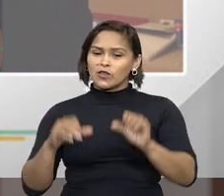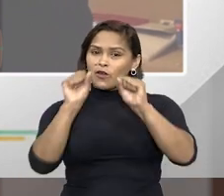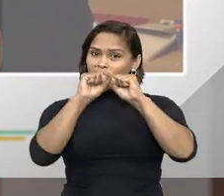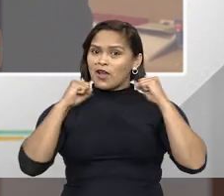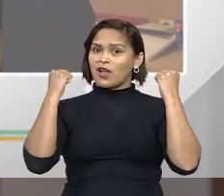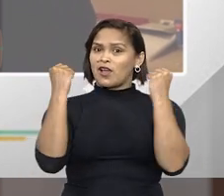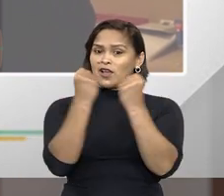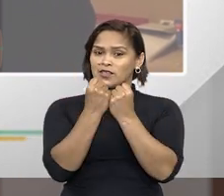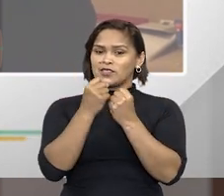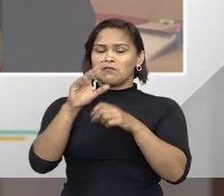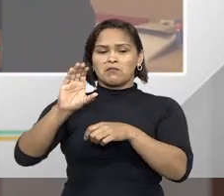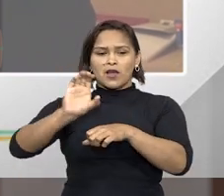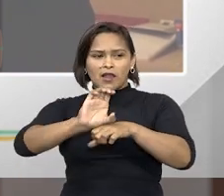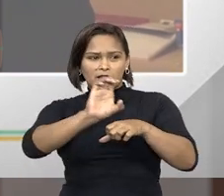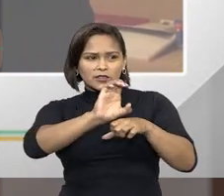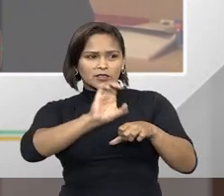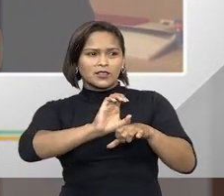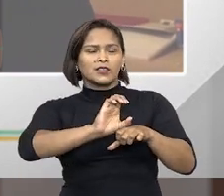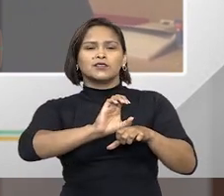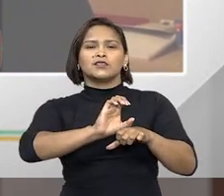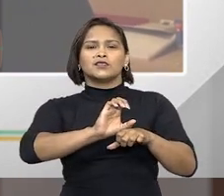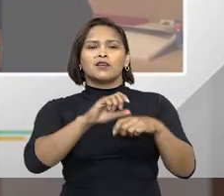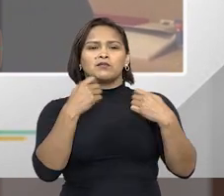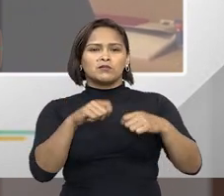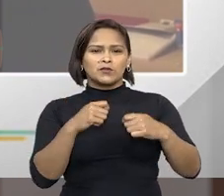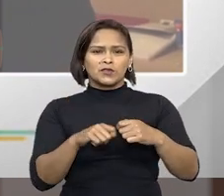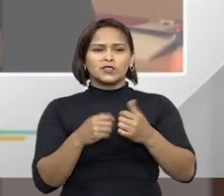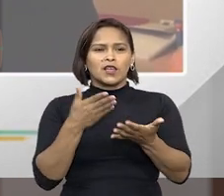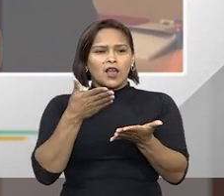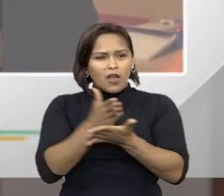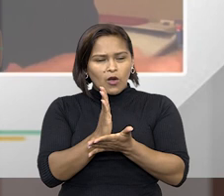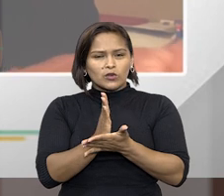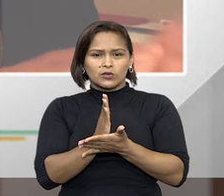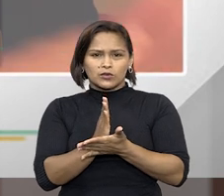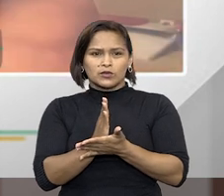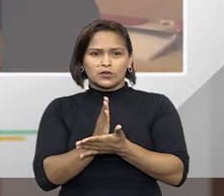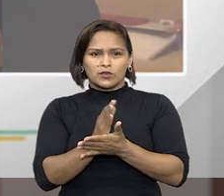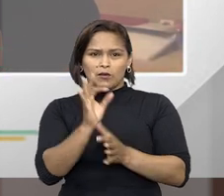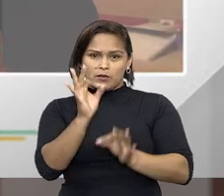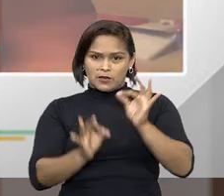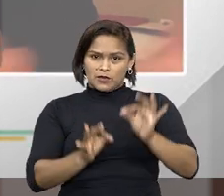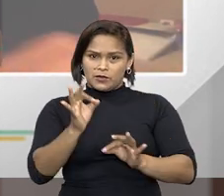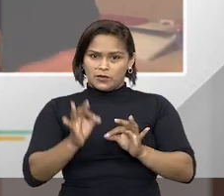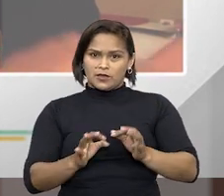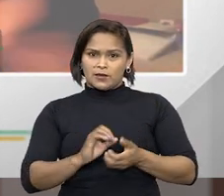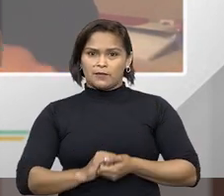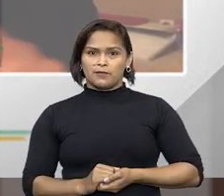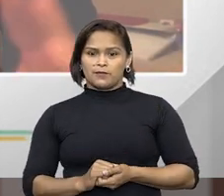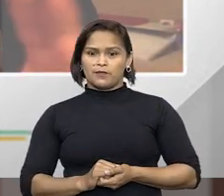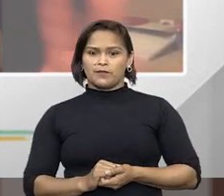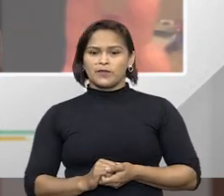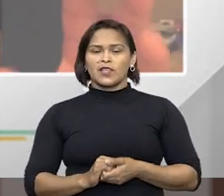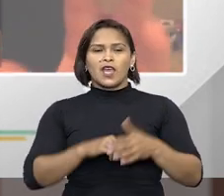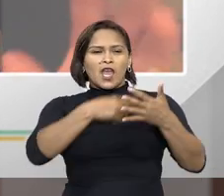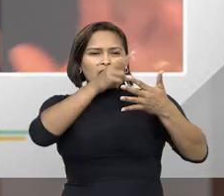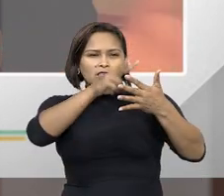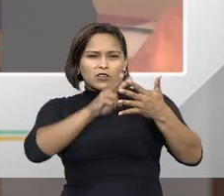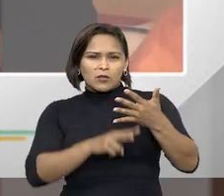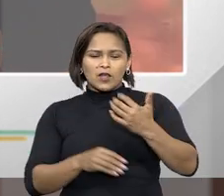estado respectivo teria que dar autorização. Isso numa leitura da